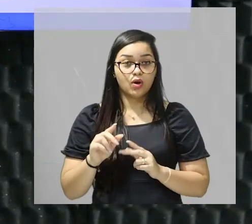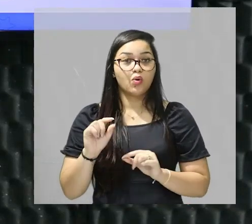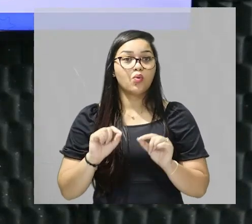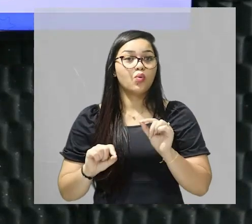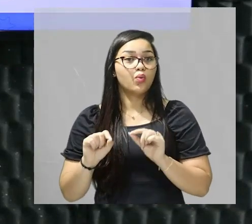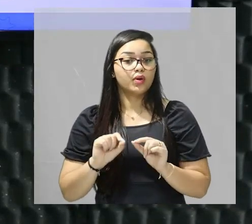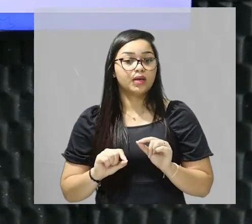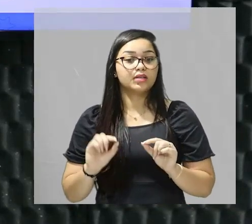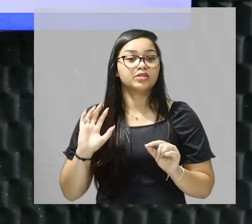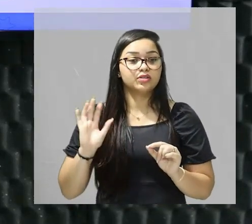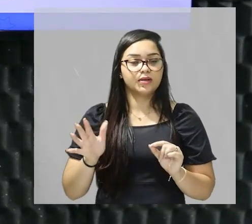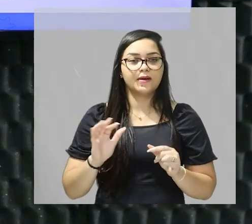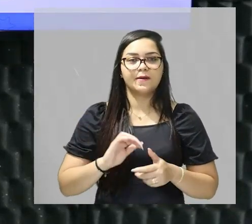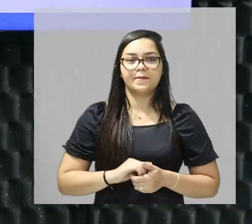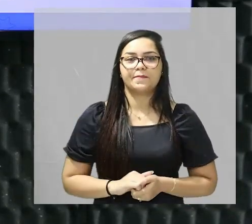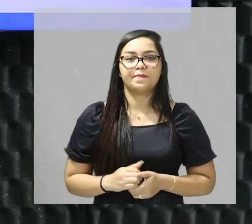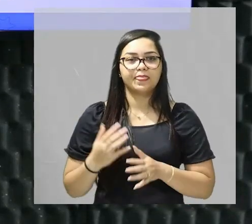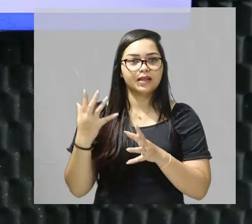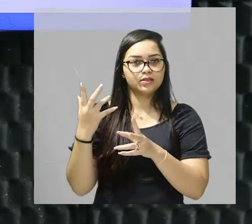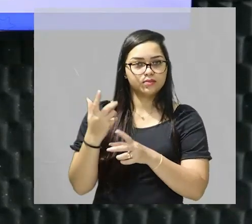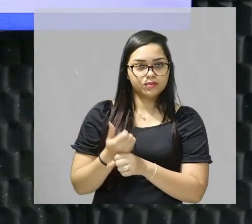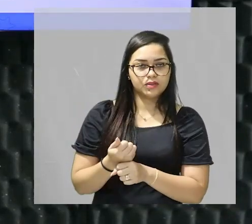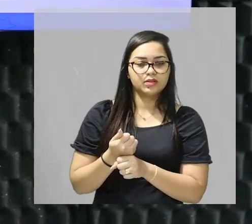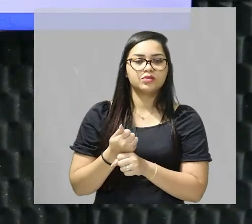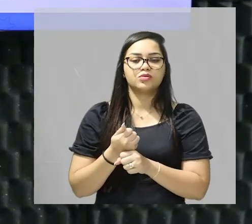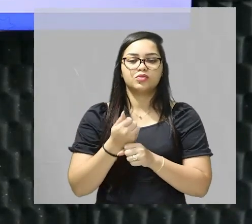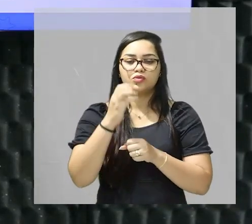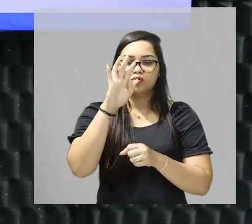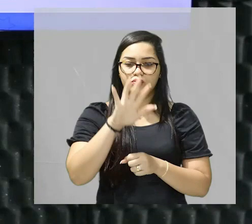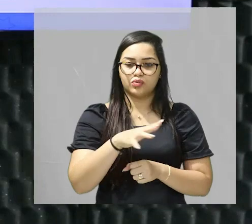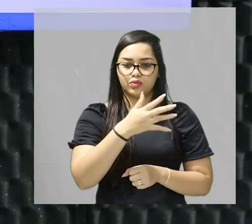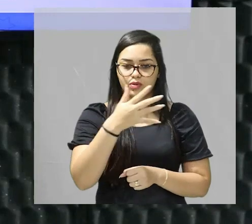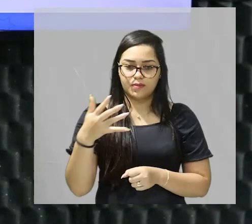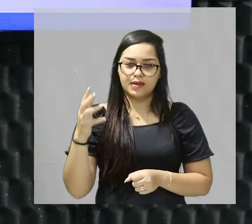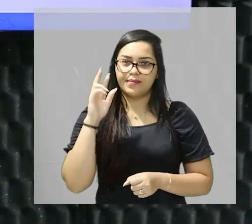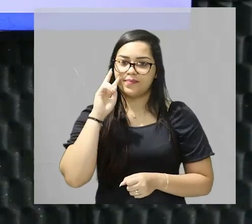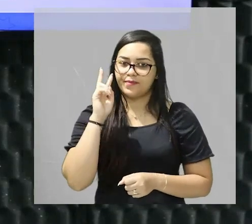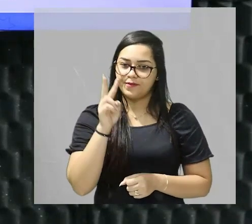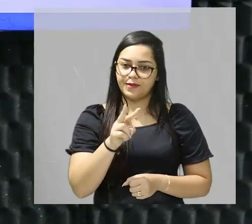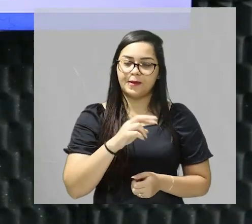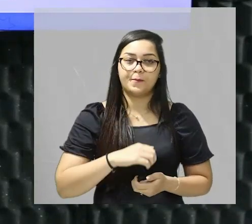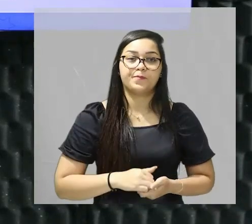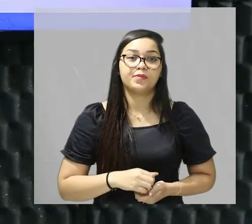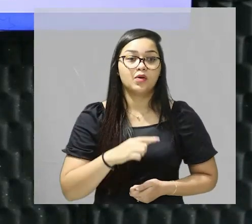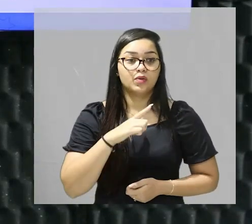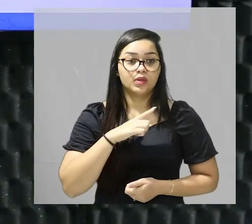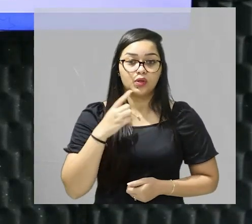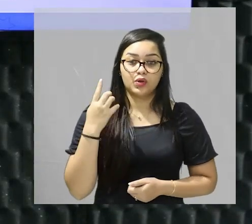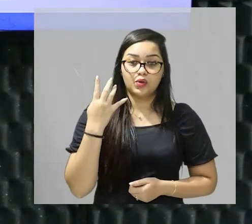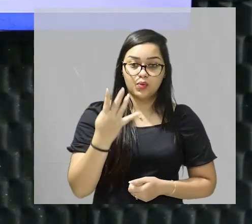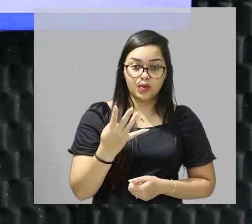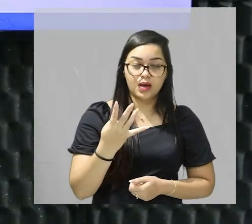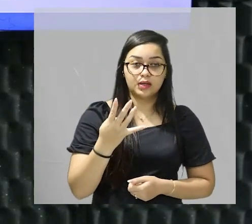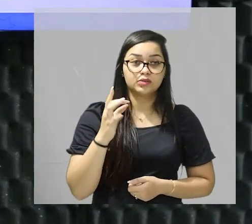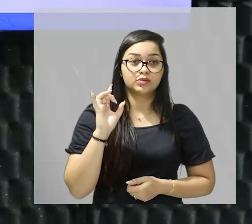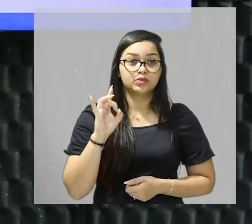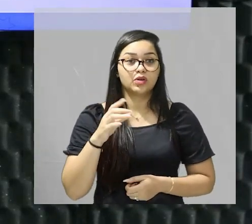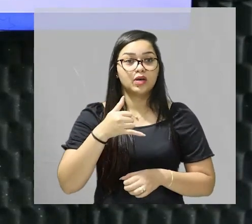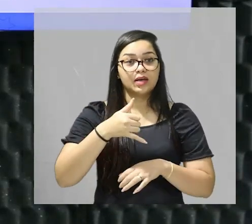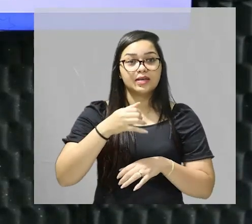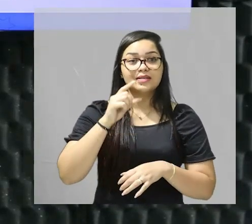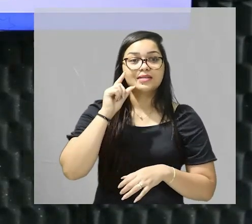físico da matéria, resumidas no quadro abaixo. Então, nós temos quatro amostras, sal de cozinha,